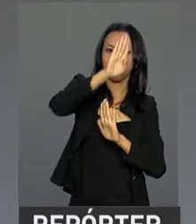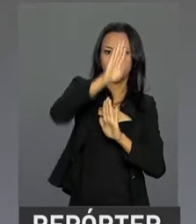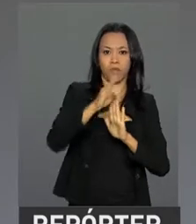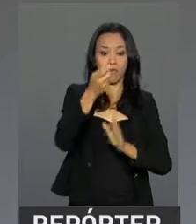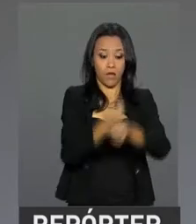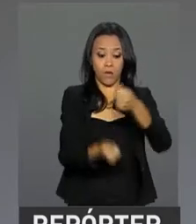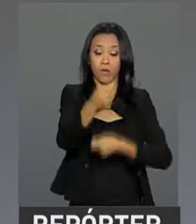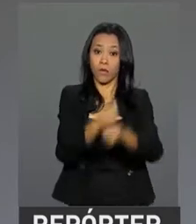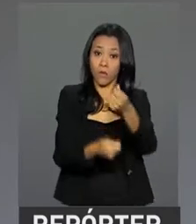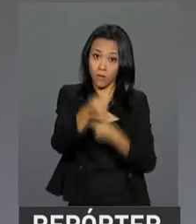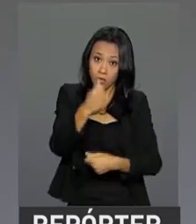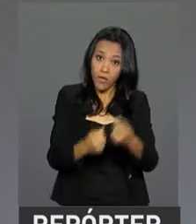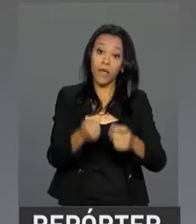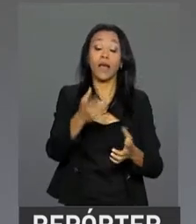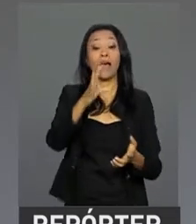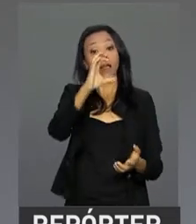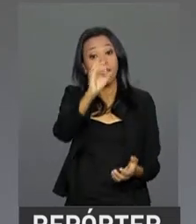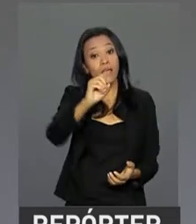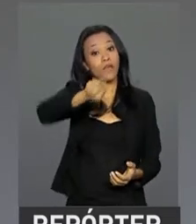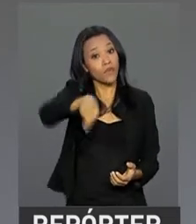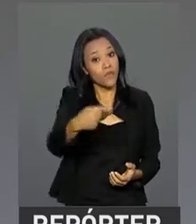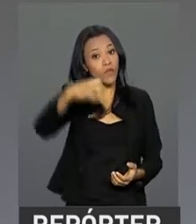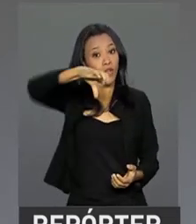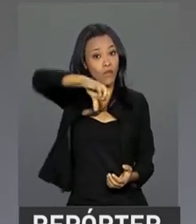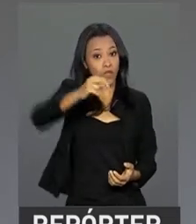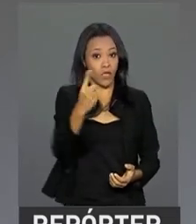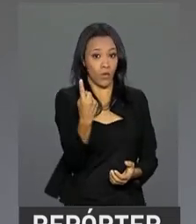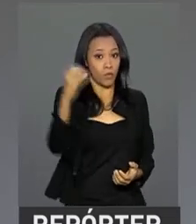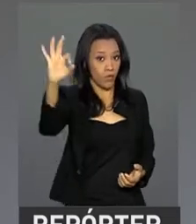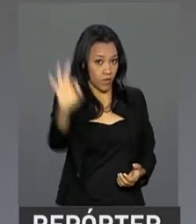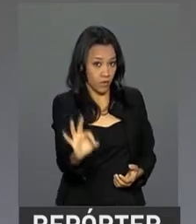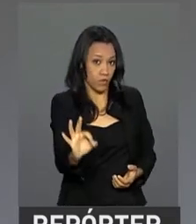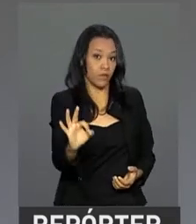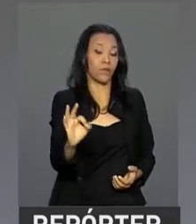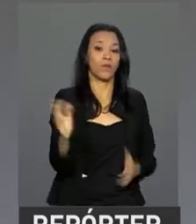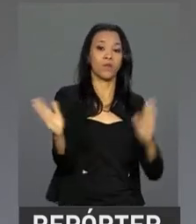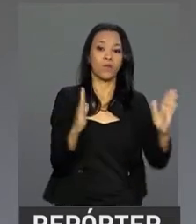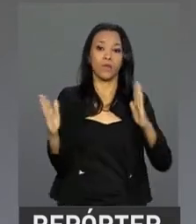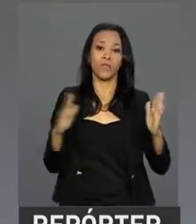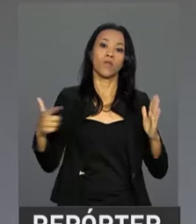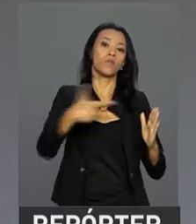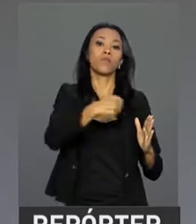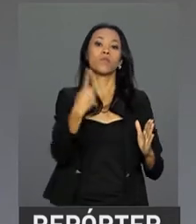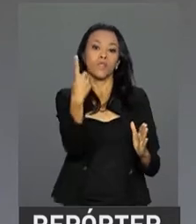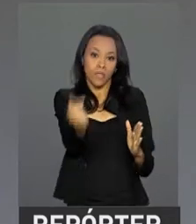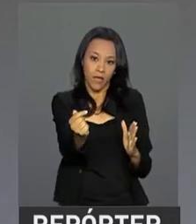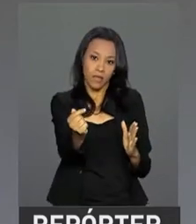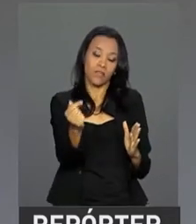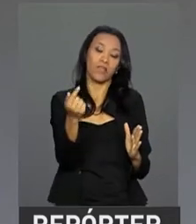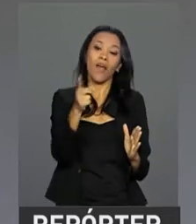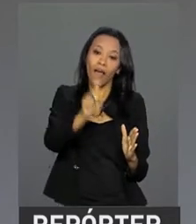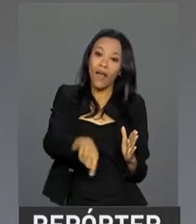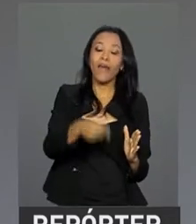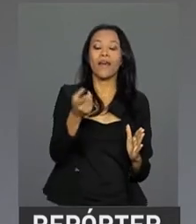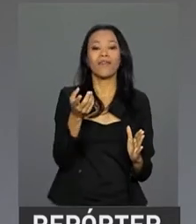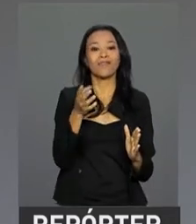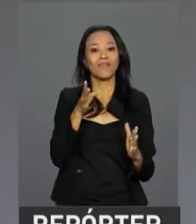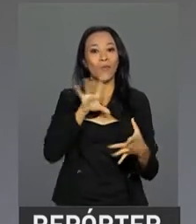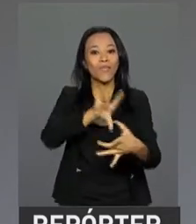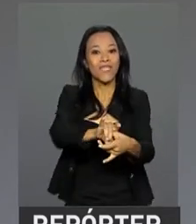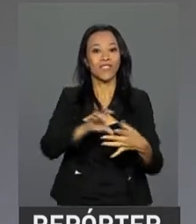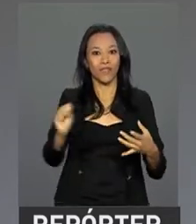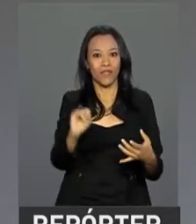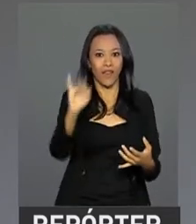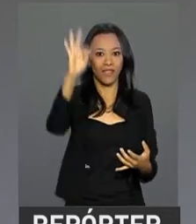ano chegando a 0,91 por cento em 2017 isso nesse cenário de inflação em baixa